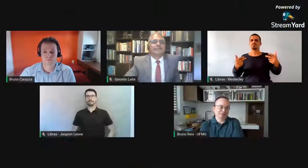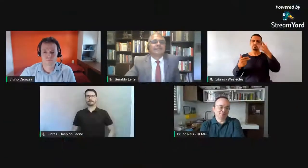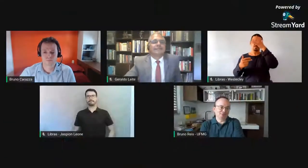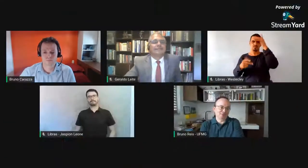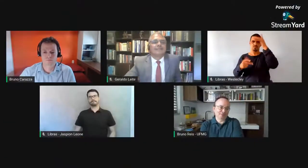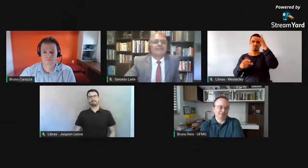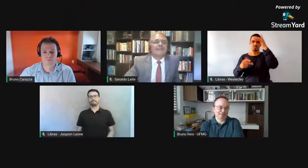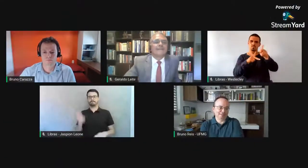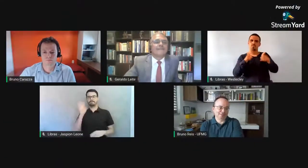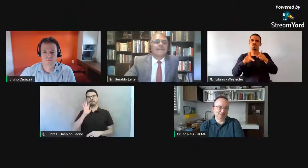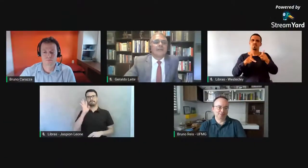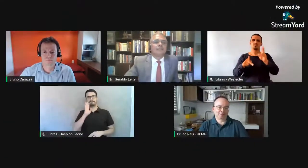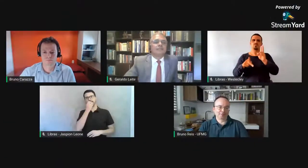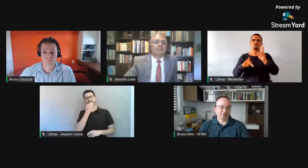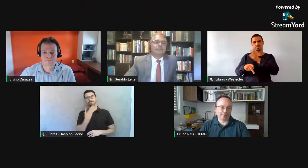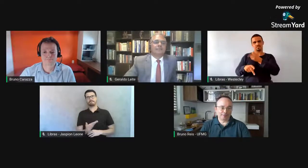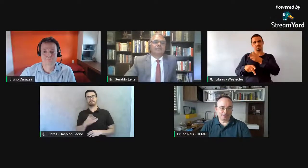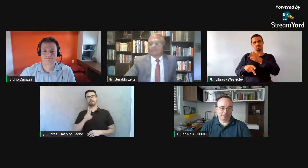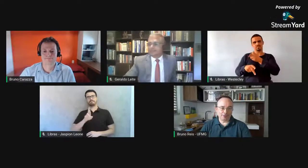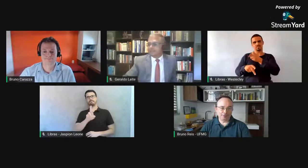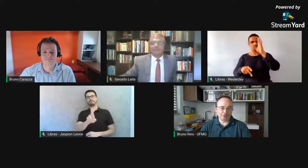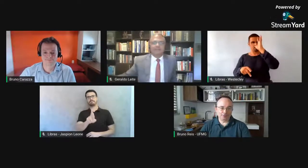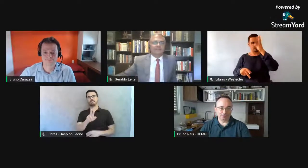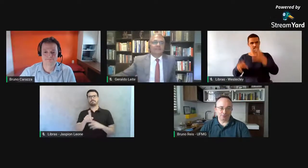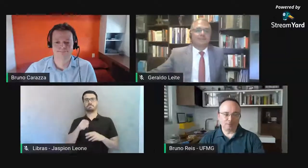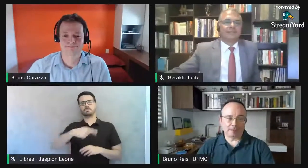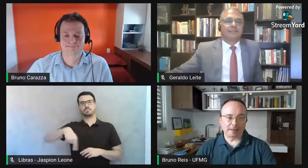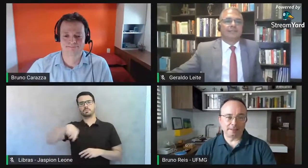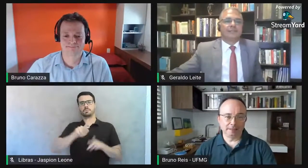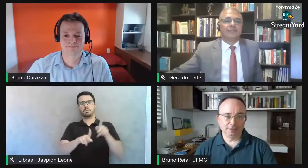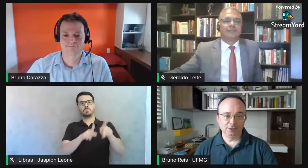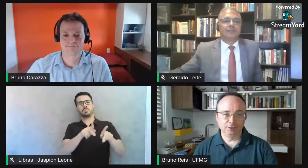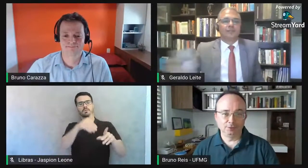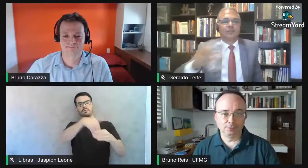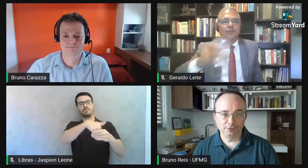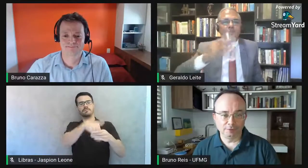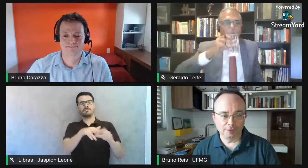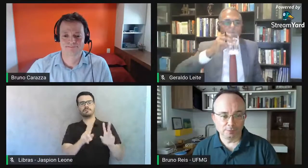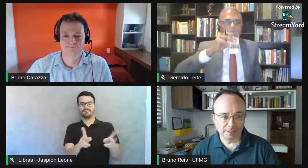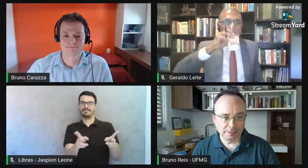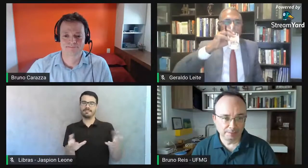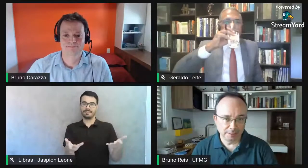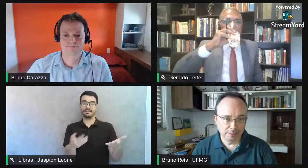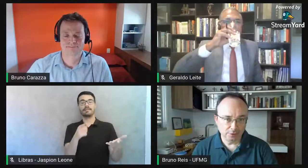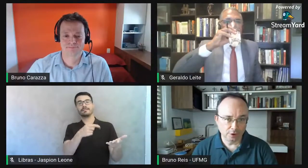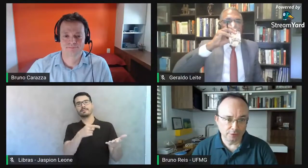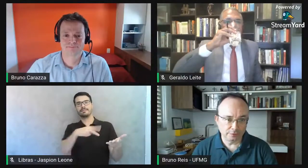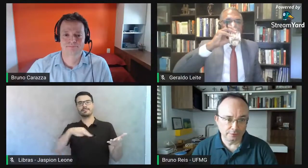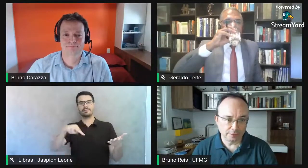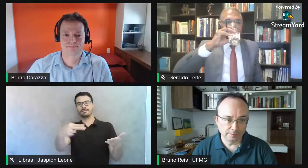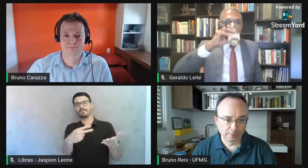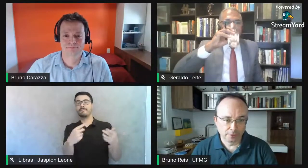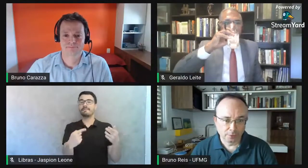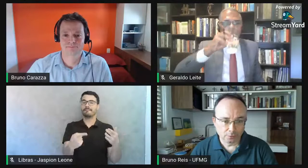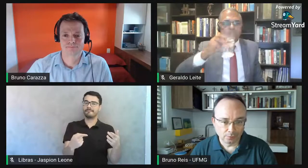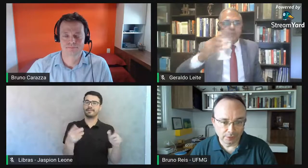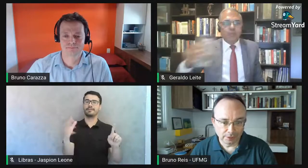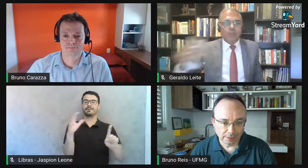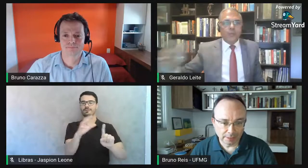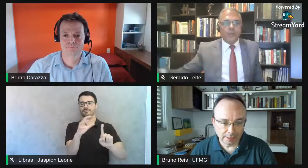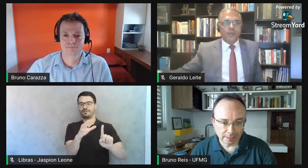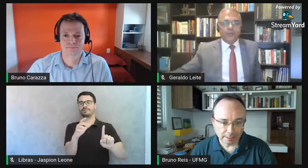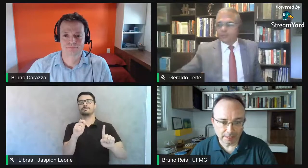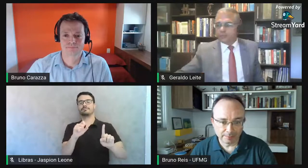ser um imenso você decide. Mas é só isso vir para a praça que a gente vê como os efeitos podem ser perniciosos, né?